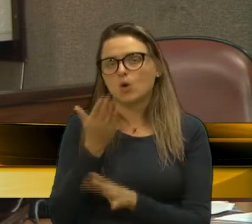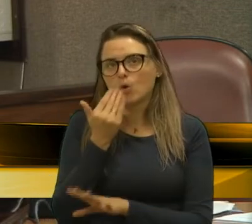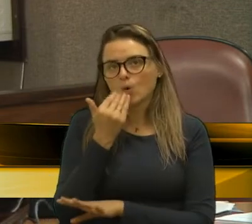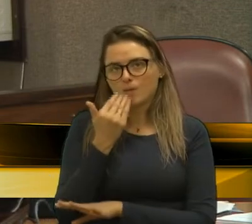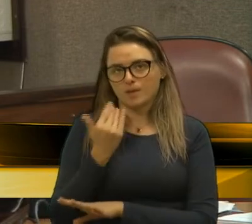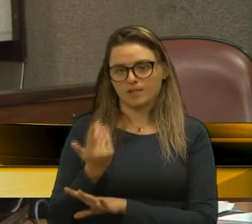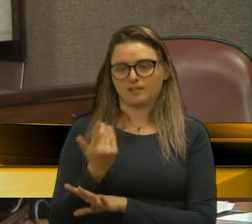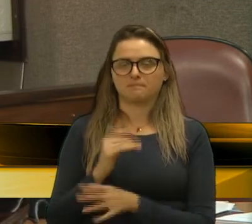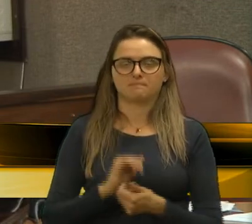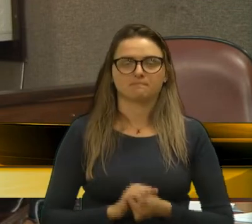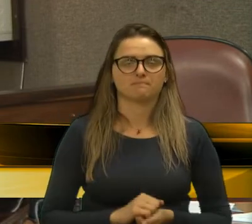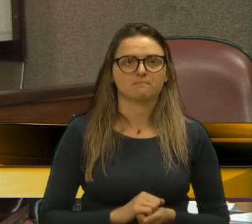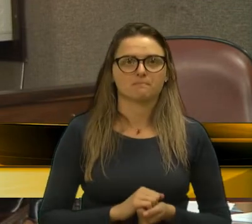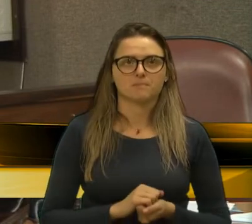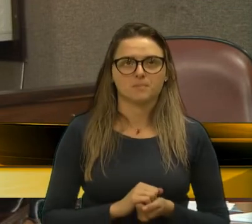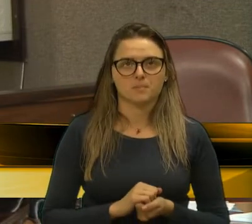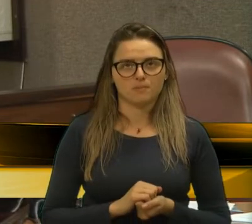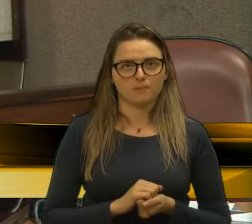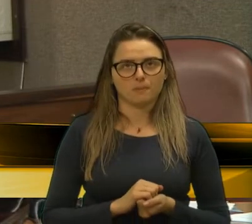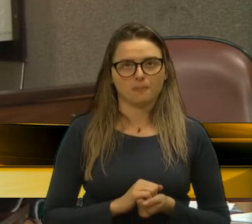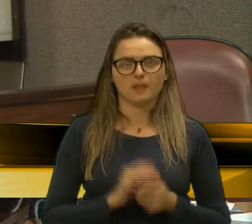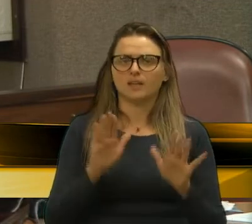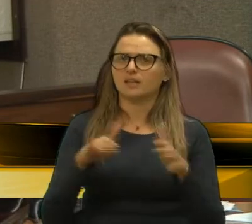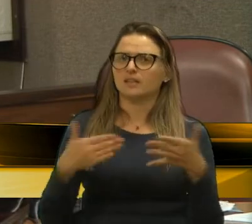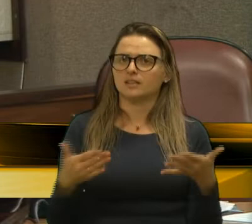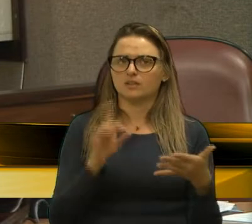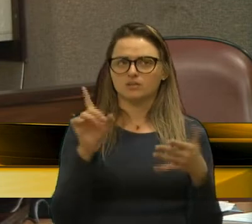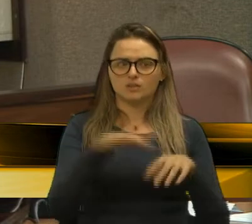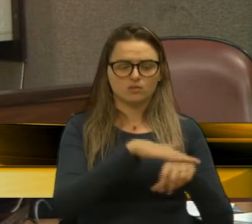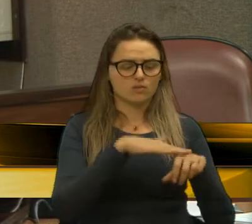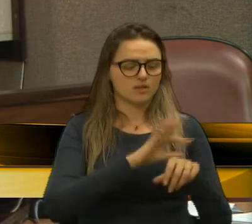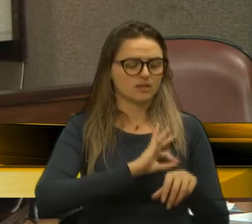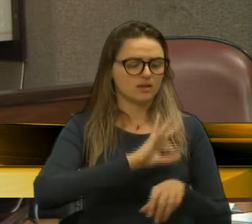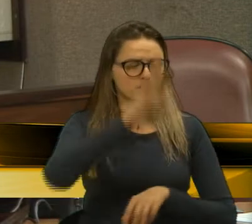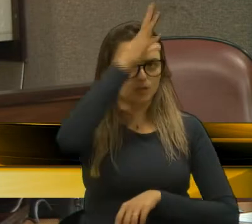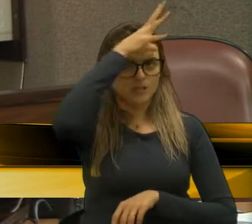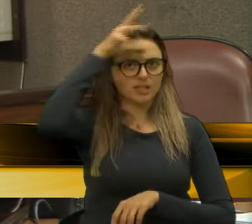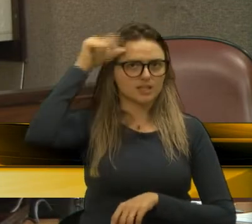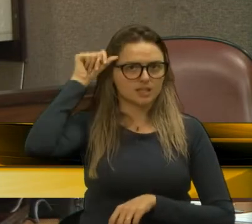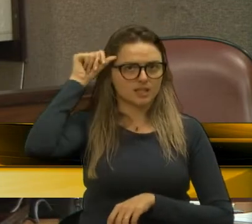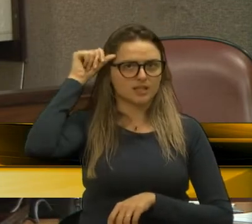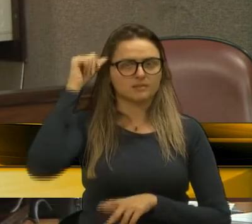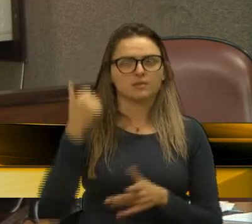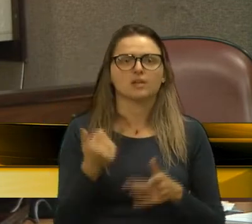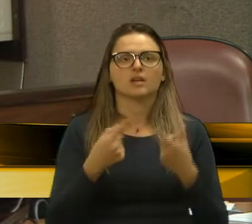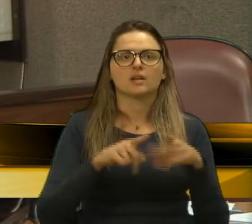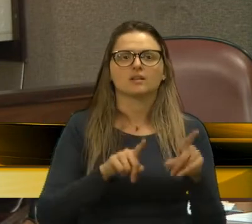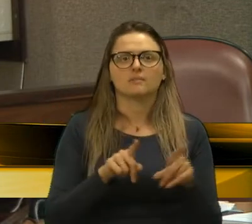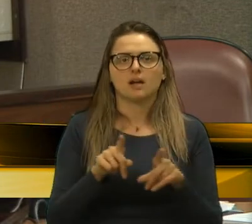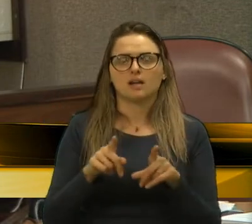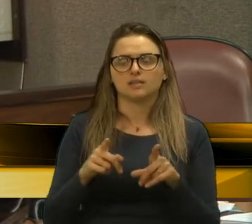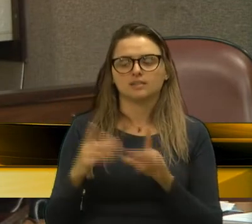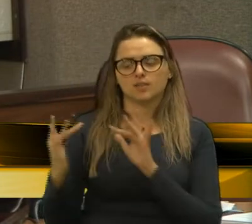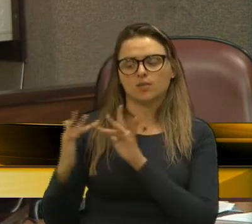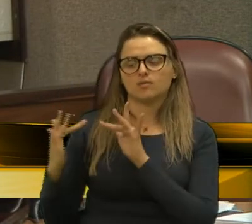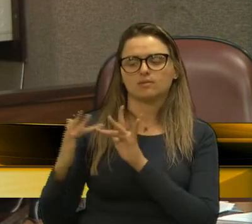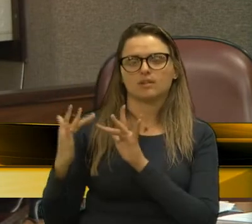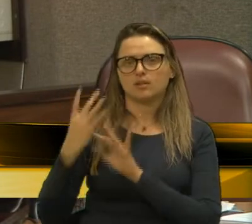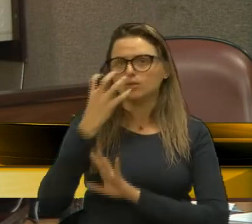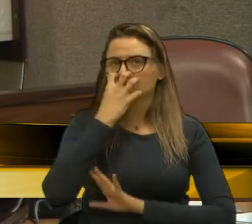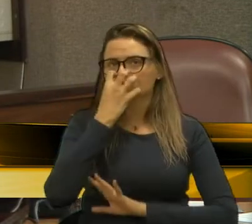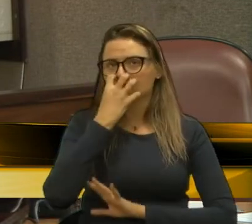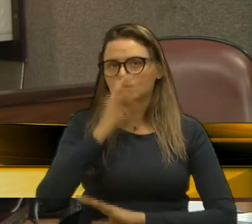isso então não recebe a guarda municipal mas recebe um cachorro então as